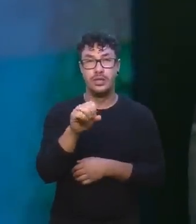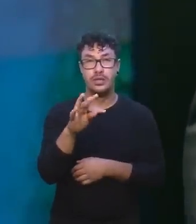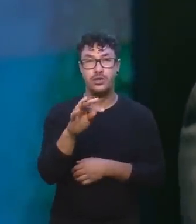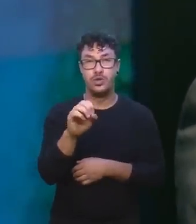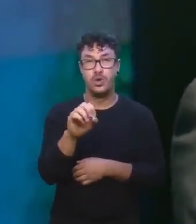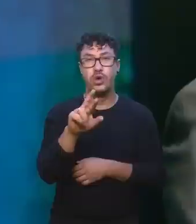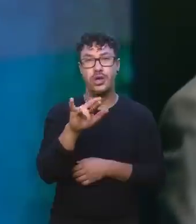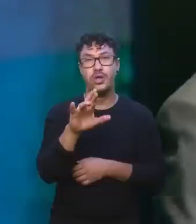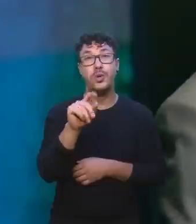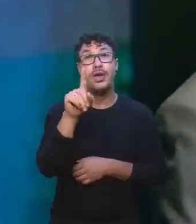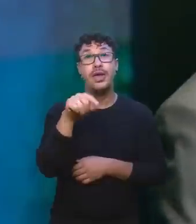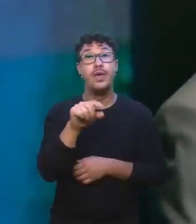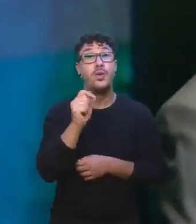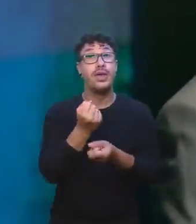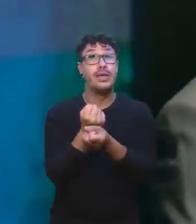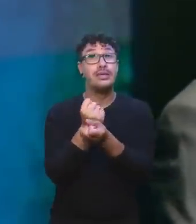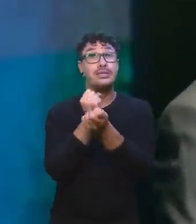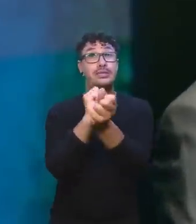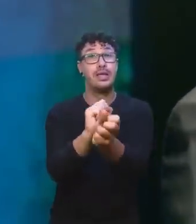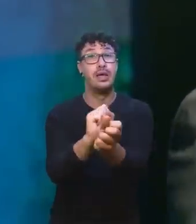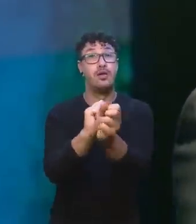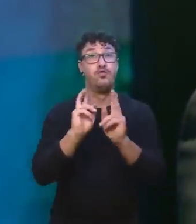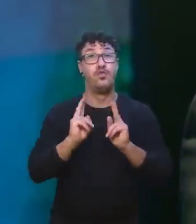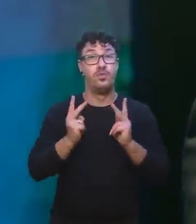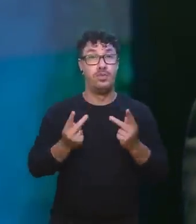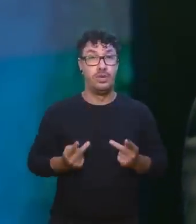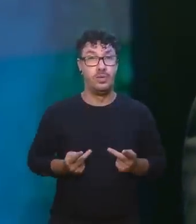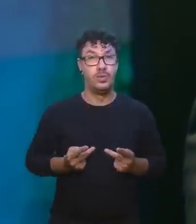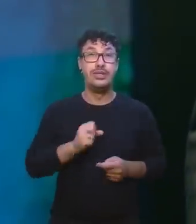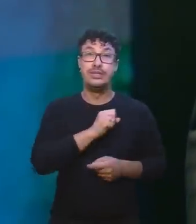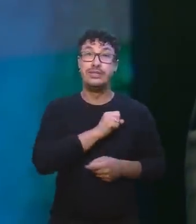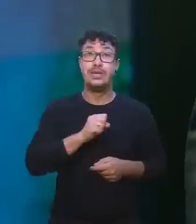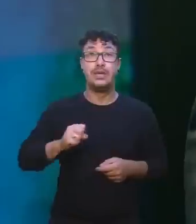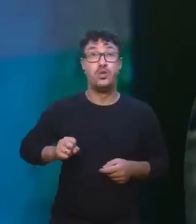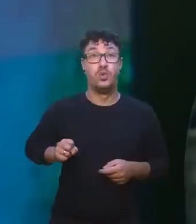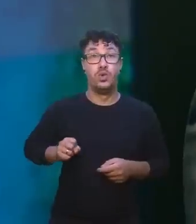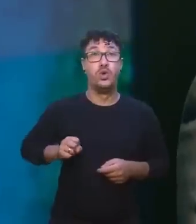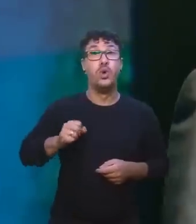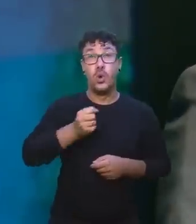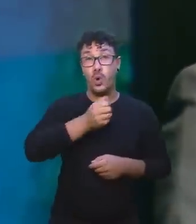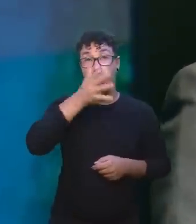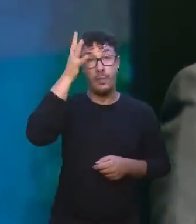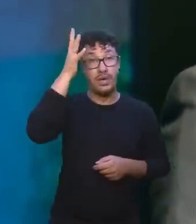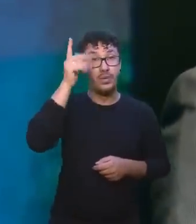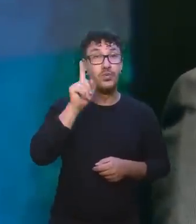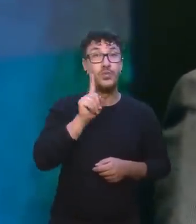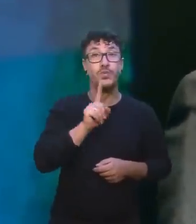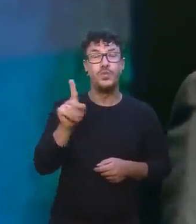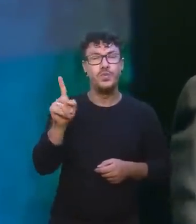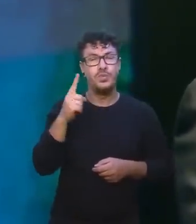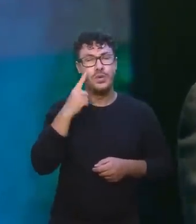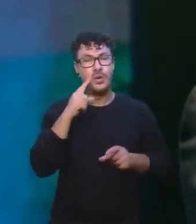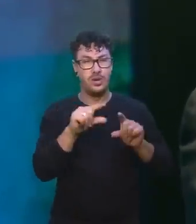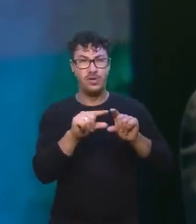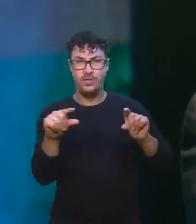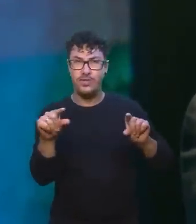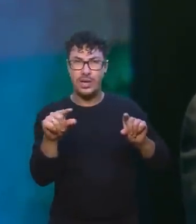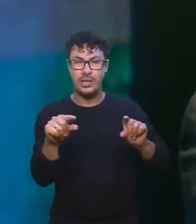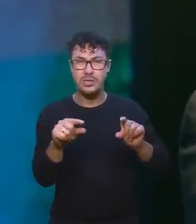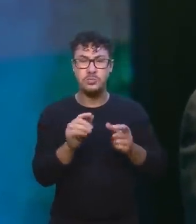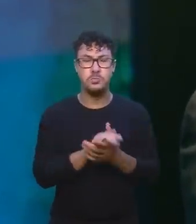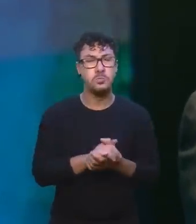escravo, a reencarnação de Emmanuel, do senador romano. E uma frase me chamou a atenção, eu falei, nossa, isso